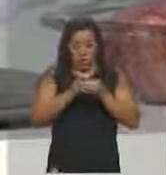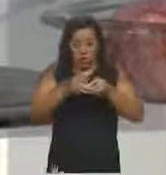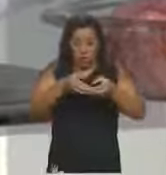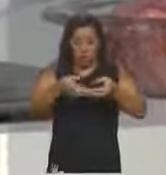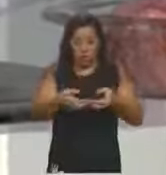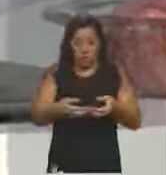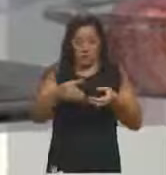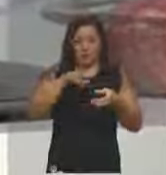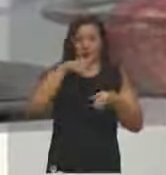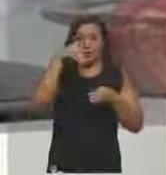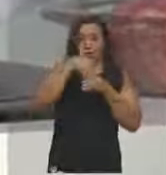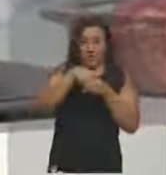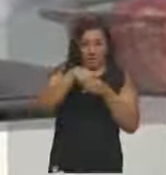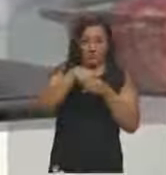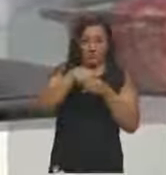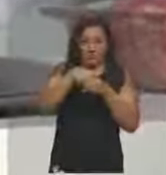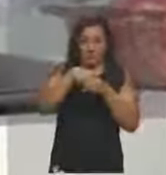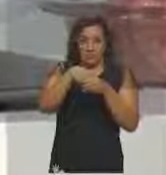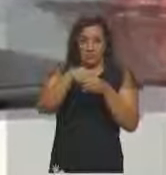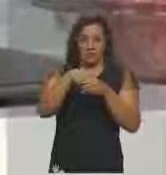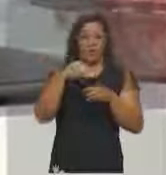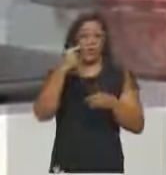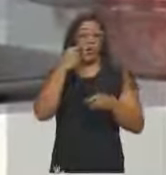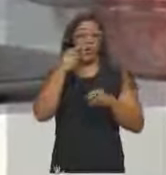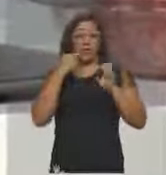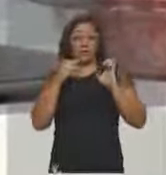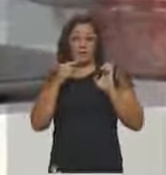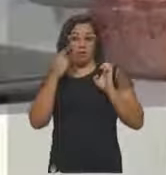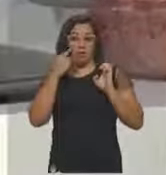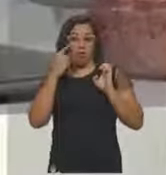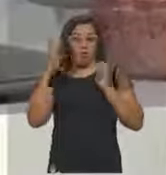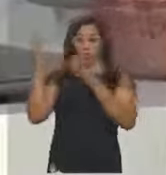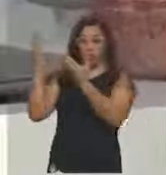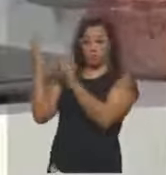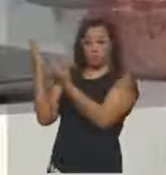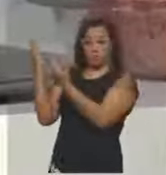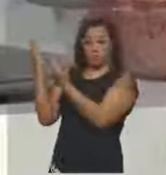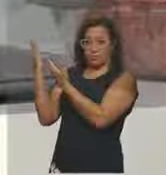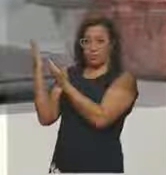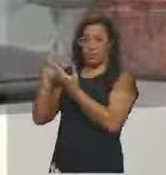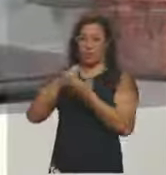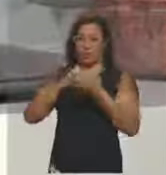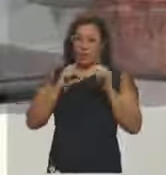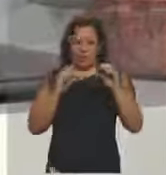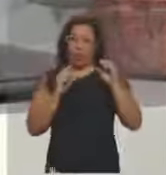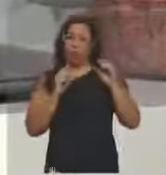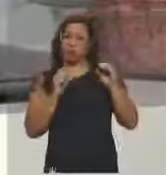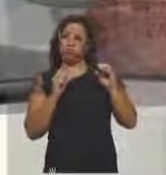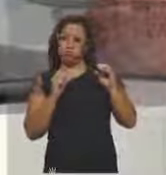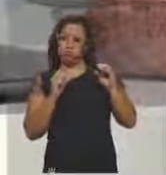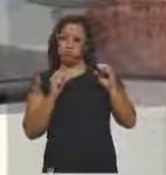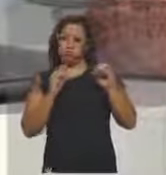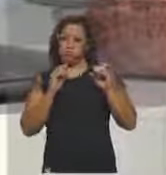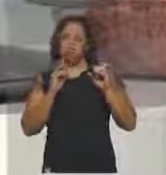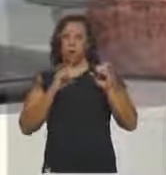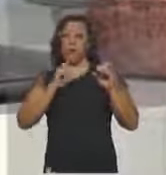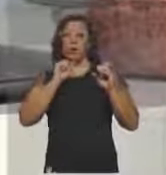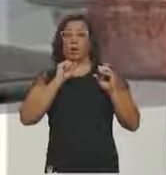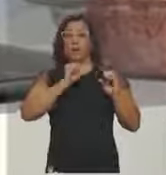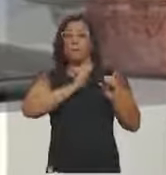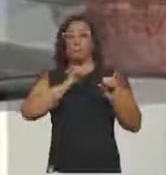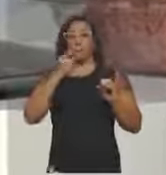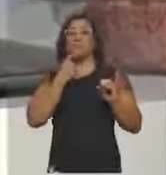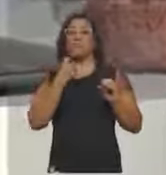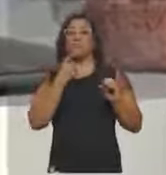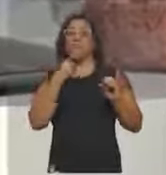Esse é o lado esquerdo do coração, é esse lado aqui, porque ele é mais espesso, é onde bombeia o sangue